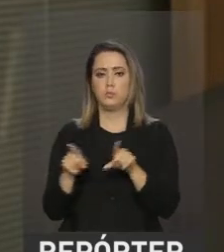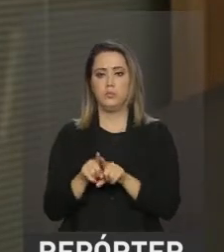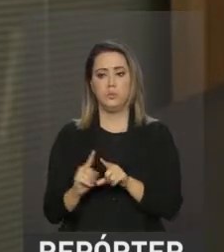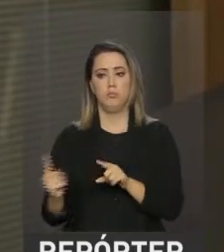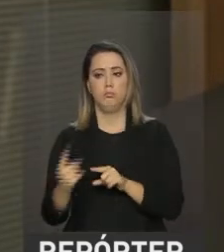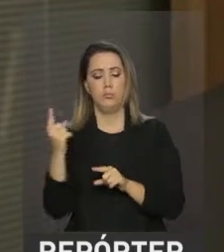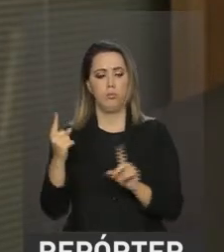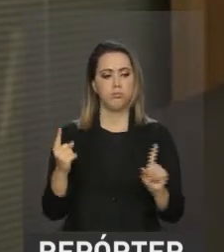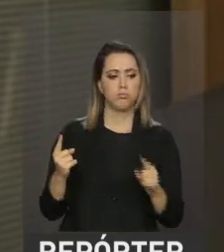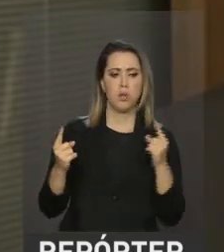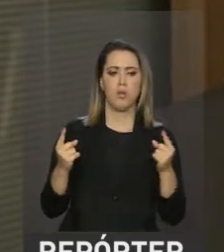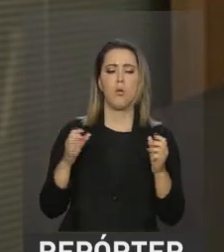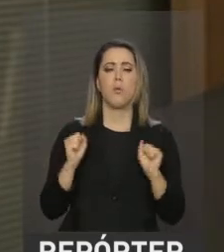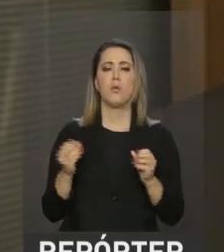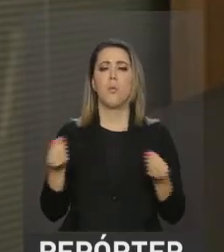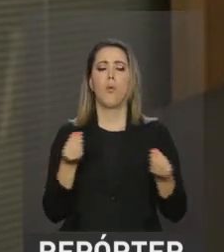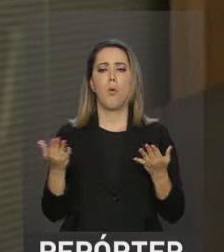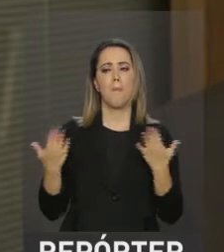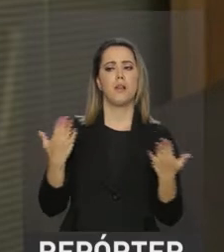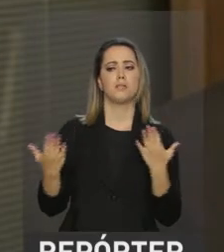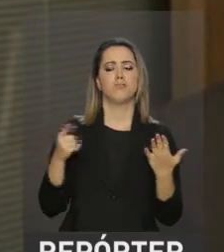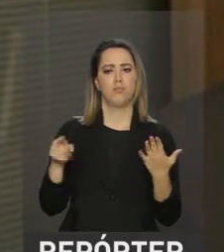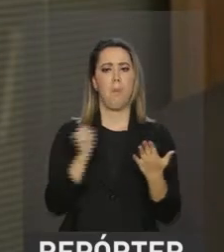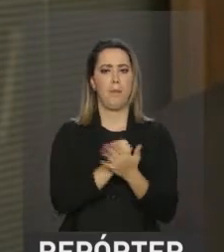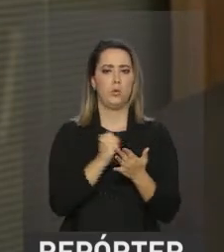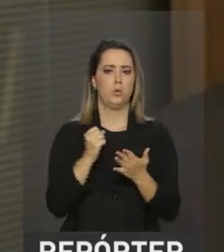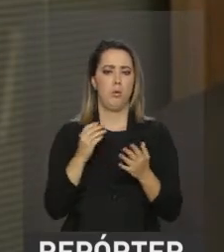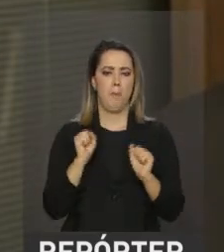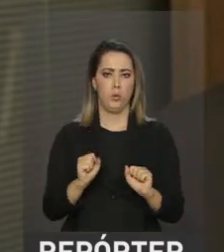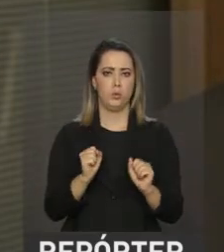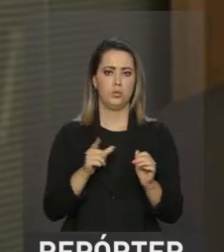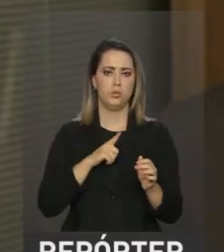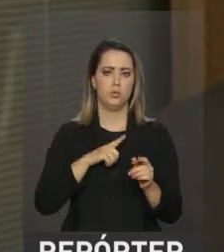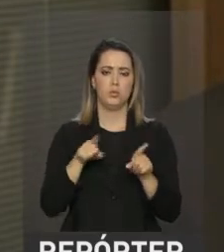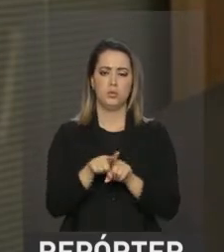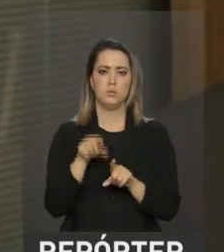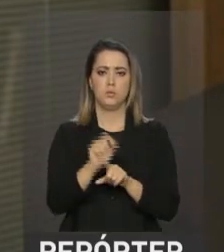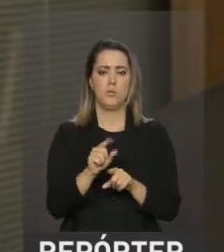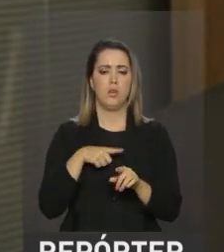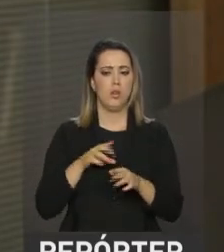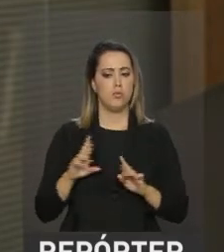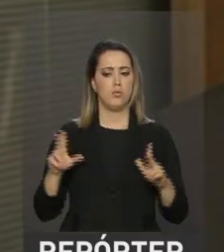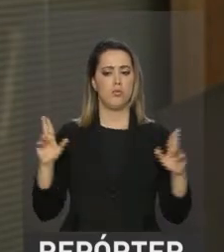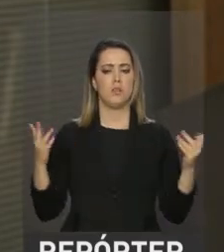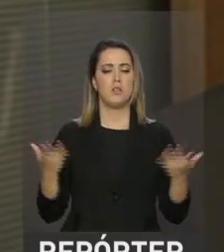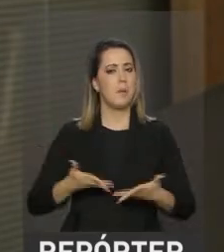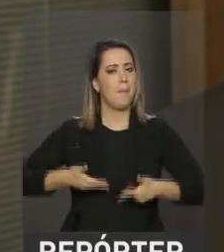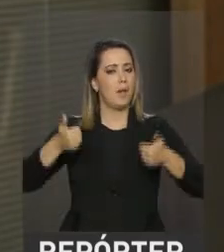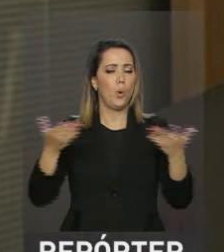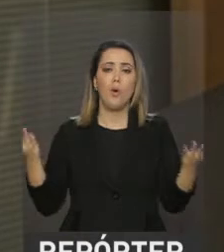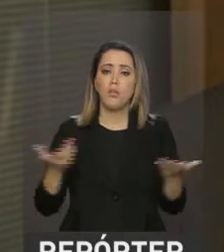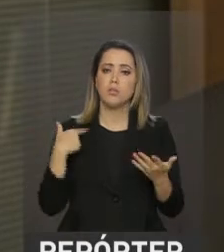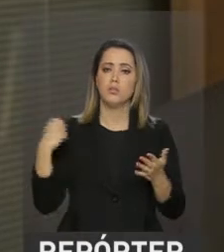de drogas o que pode constar de um contrato de trabalho né estudo foi bastante dinamizadas foi bastante melhorado